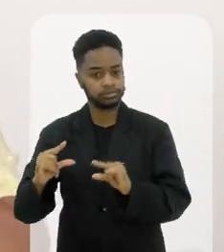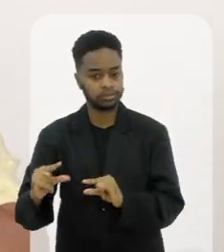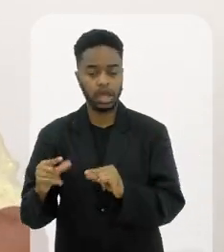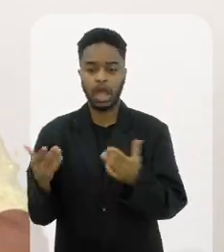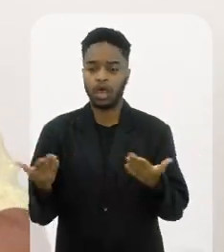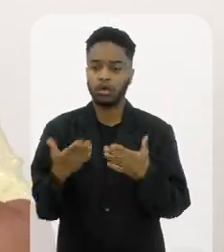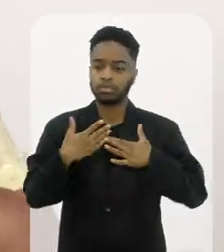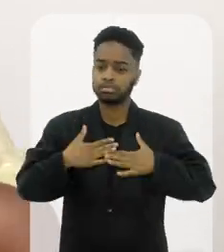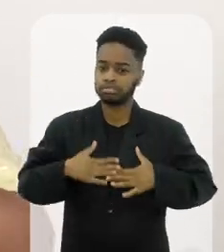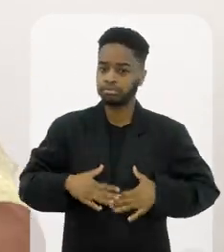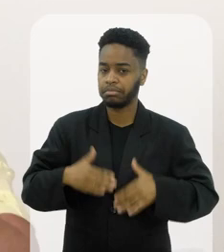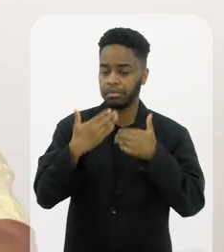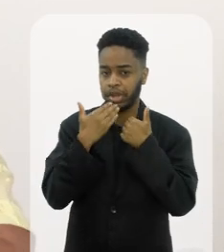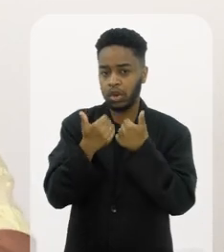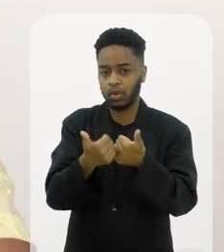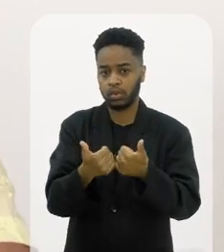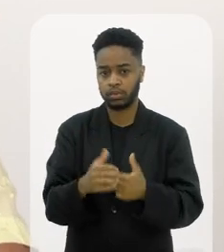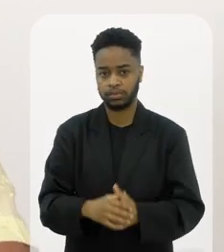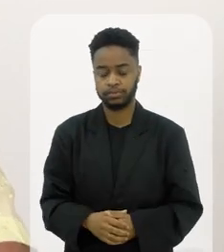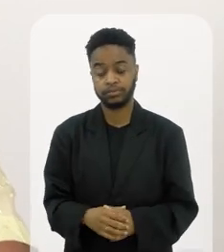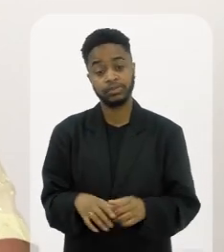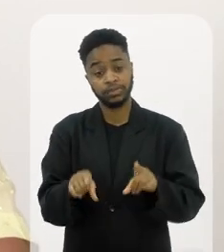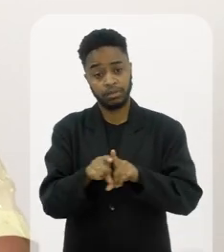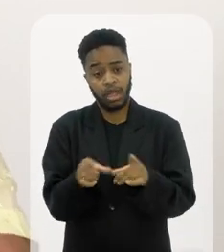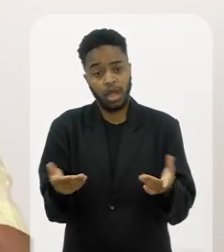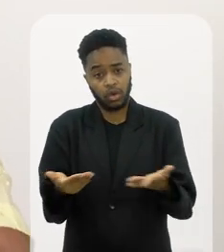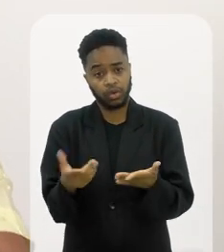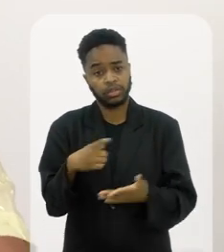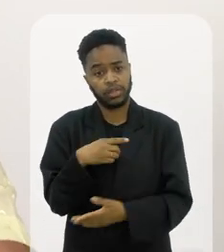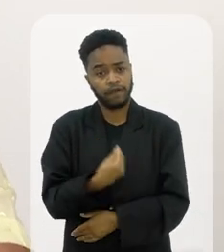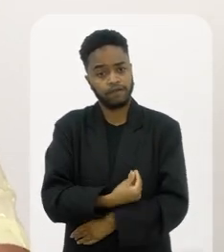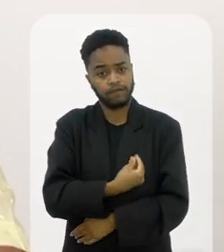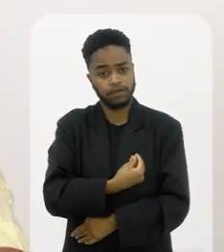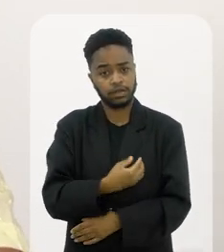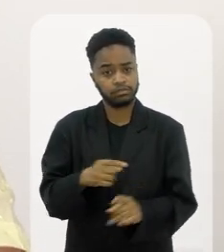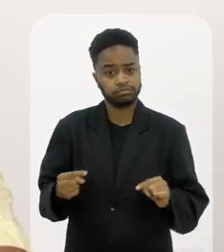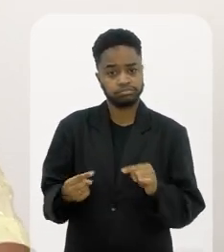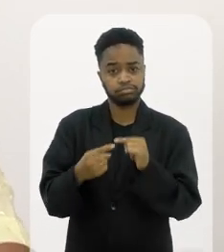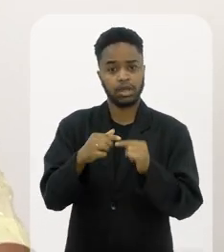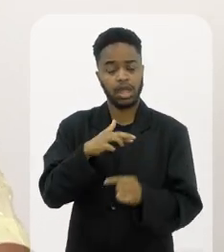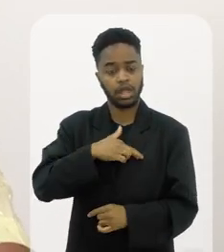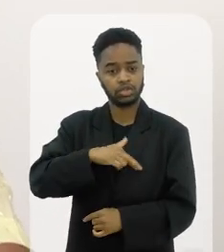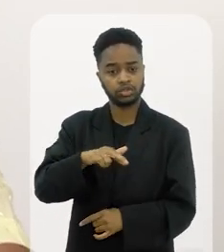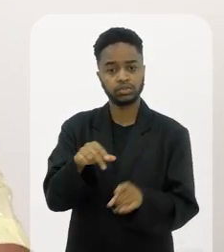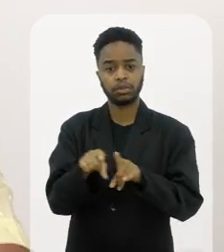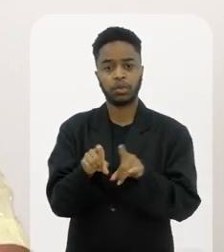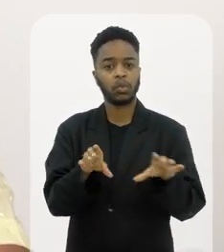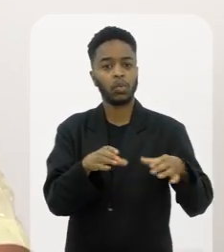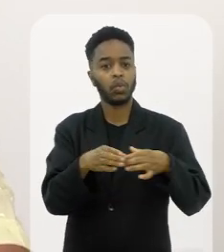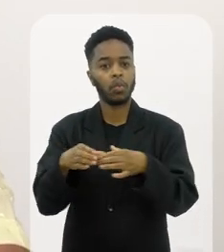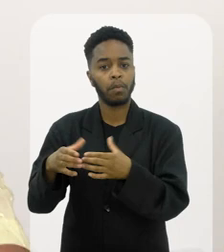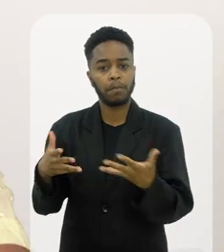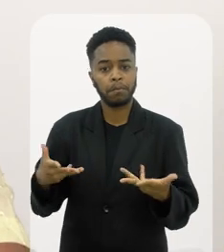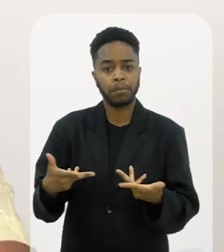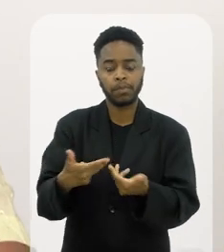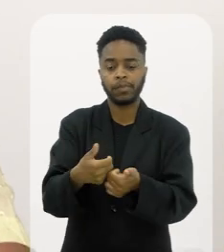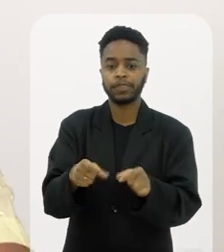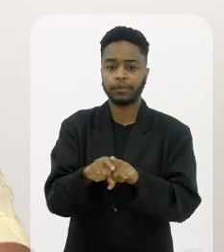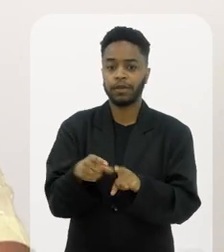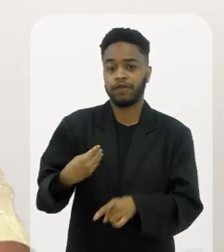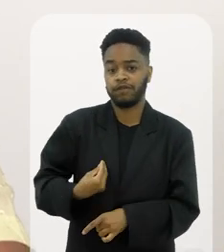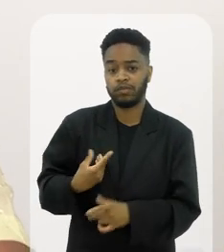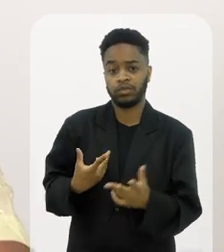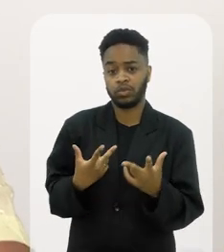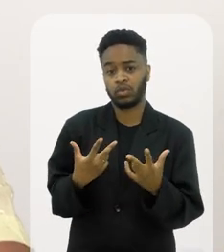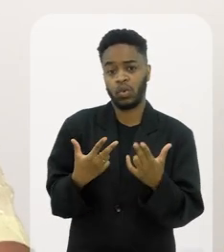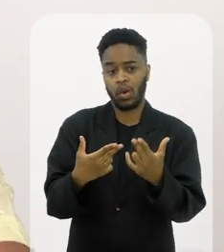fui diminuindo, isso foi acalmando, né? E agora com essa minha vida religiosa e com esses grupos maravilhosos e convivendo